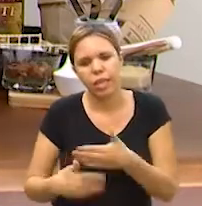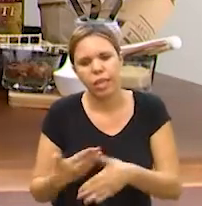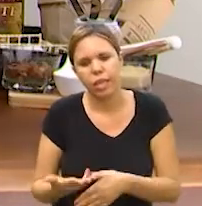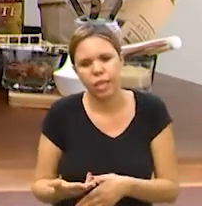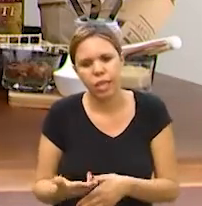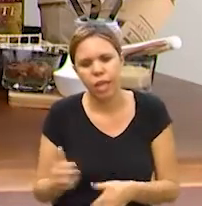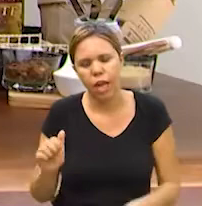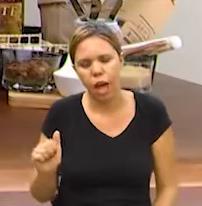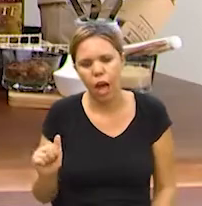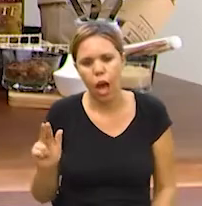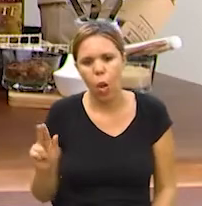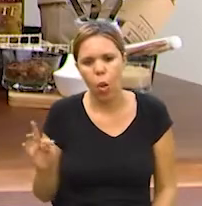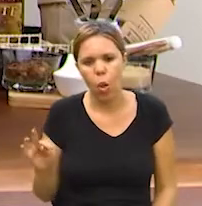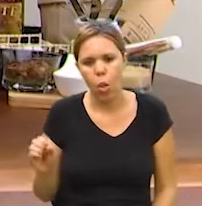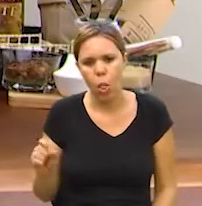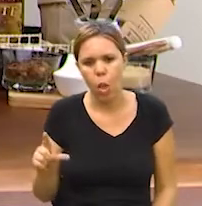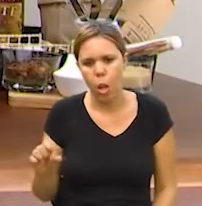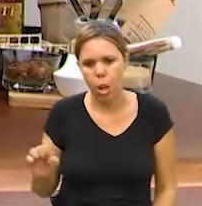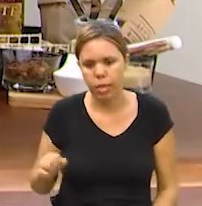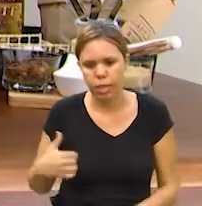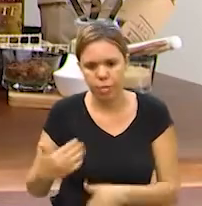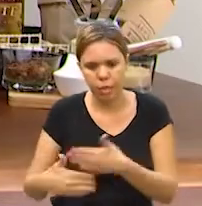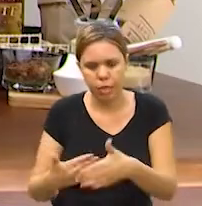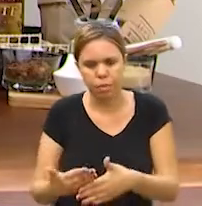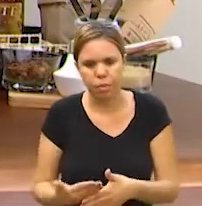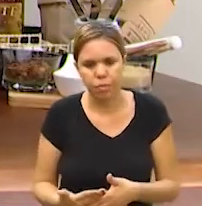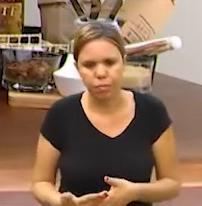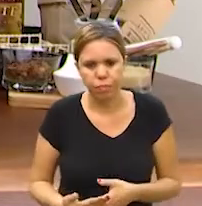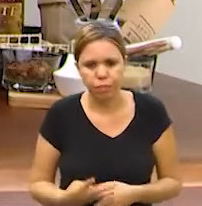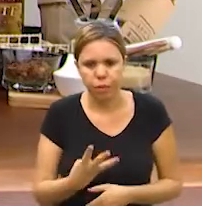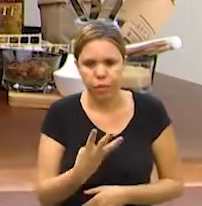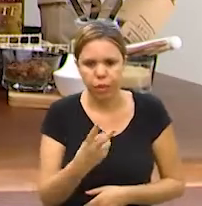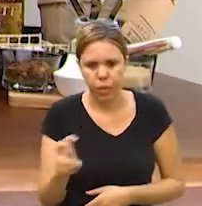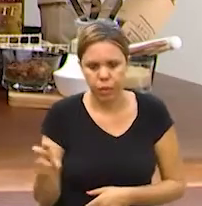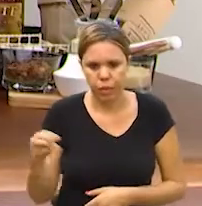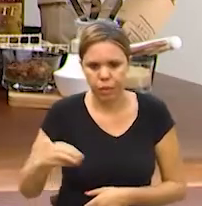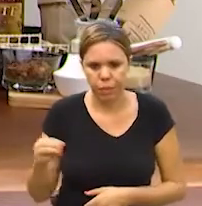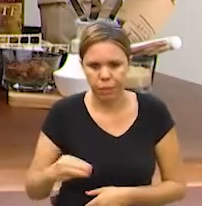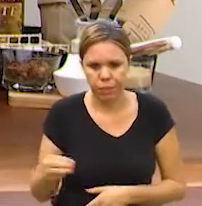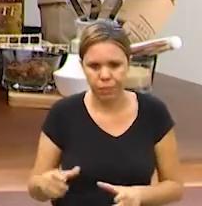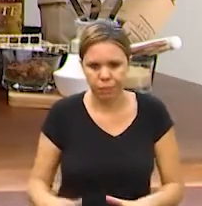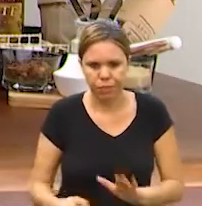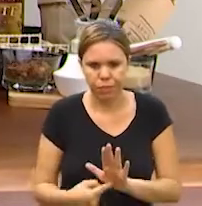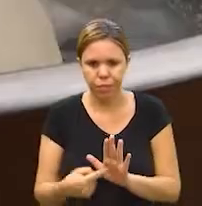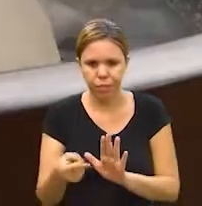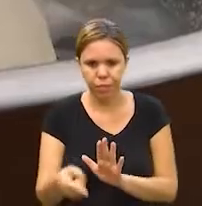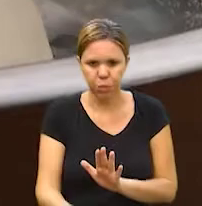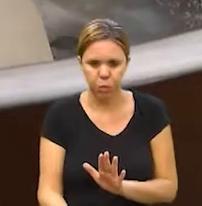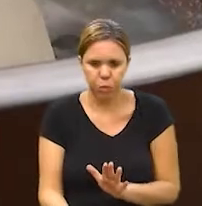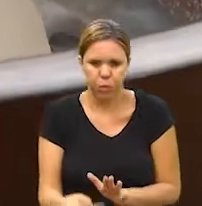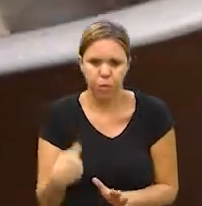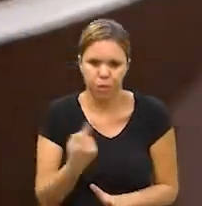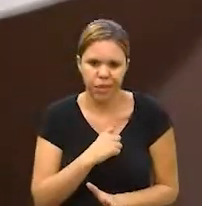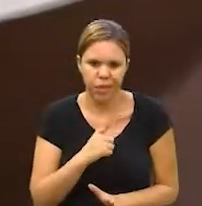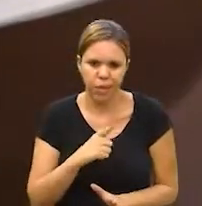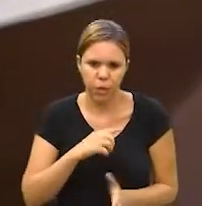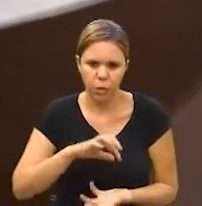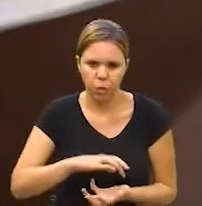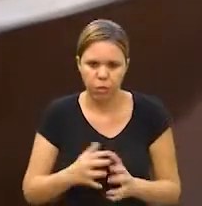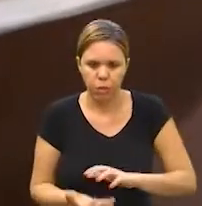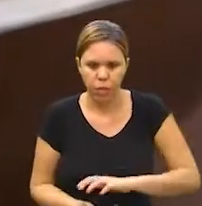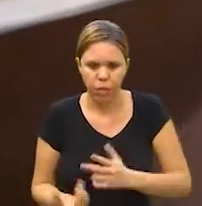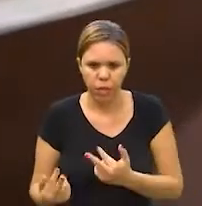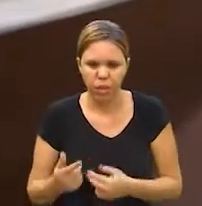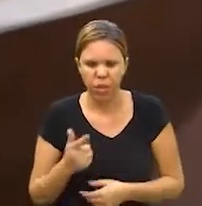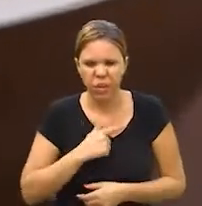da autólise. Sim. Certo? Então aqui passaram uns 45 minutos. Então, nós tínhamos uma massa, como eu